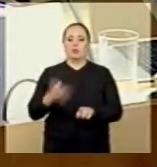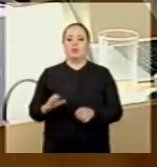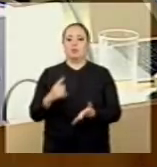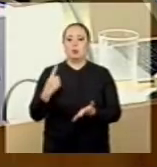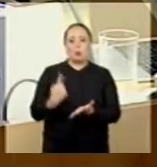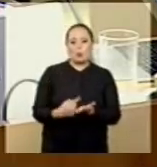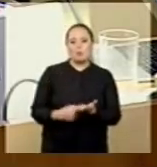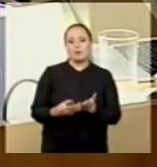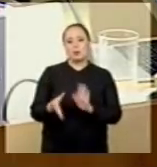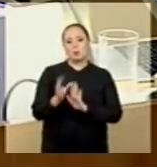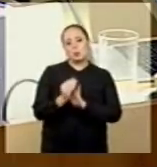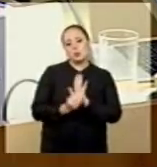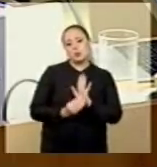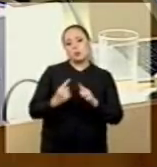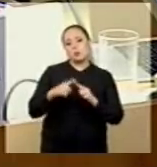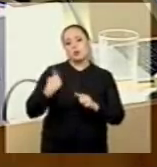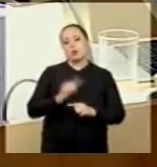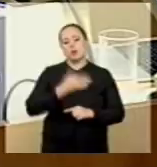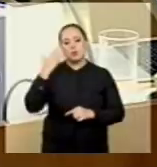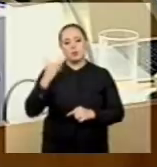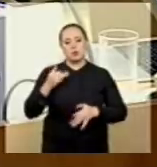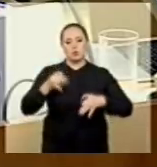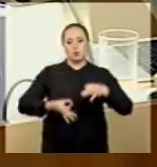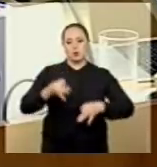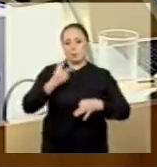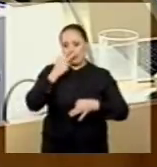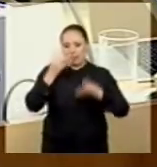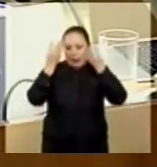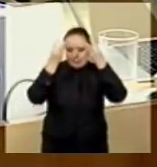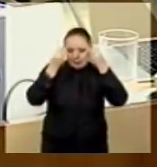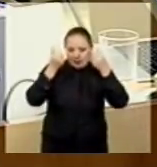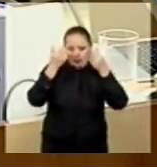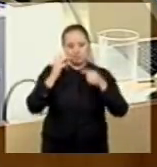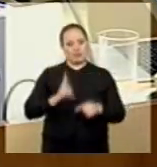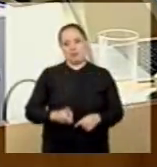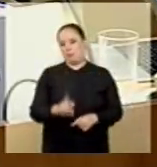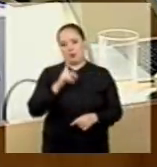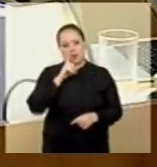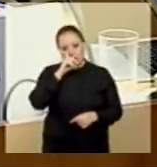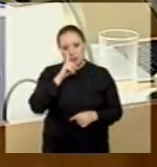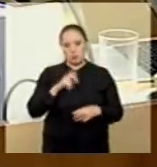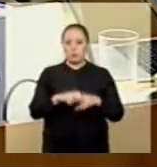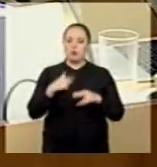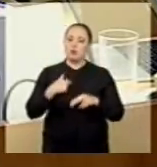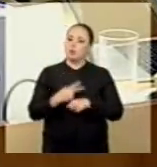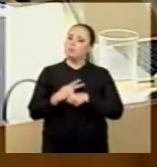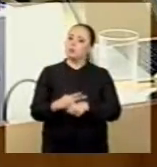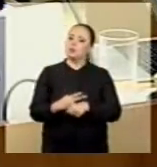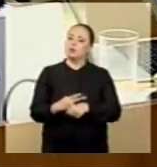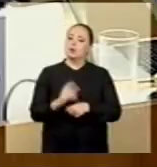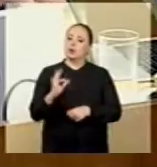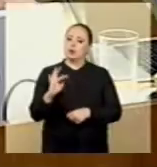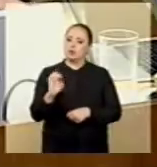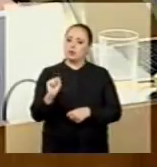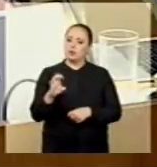porque nós todos sabemos que julgar em abstrato é sempre um risco. Por isso que eu procurei demarcar uma tese